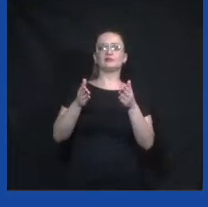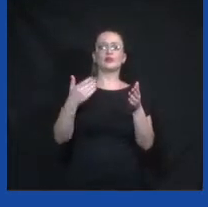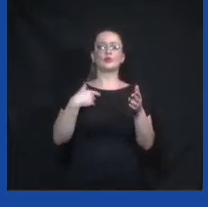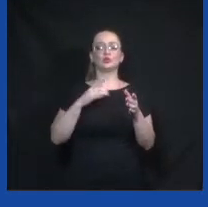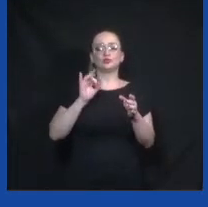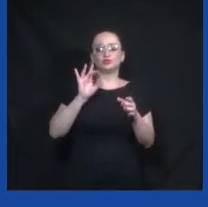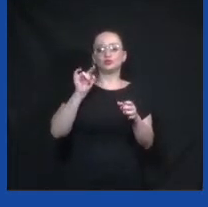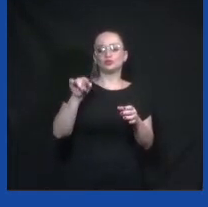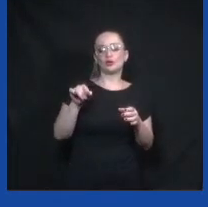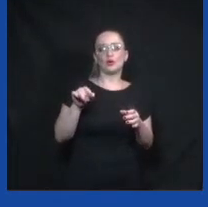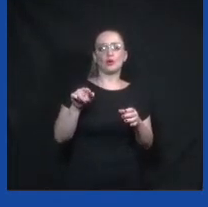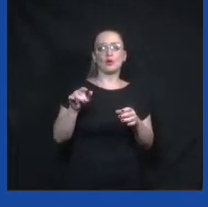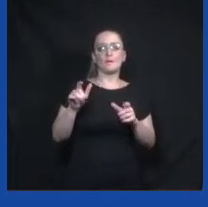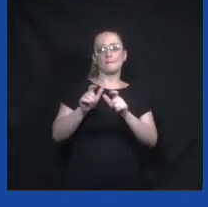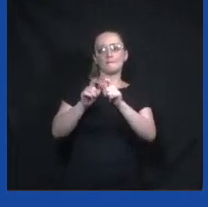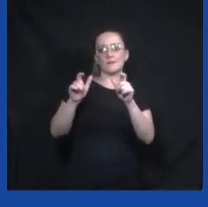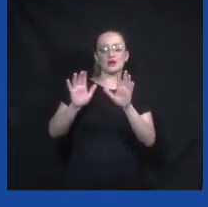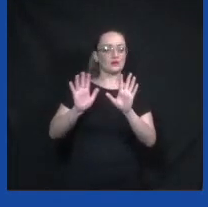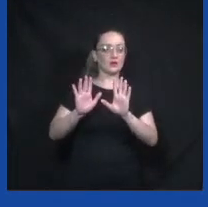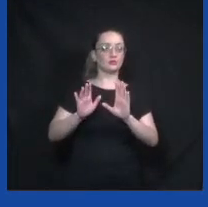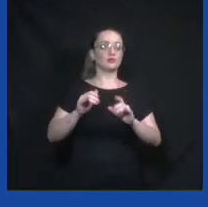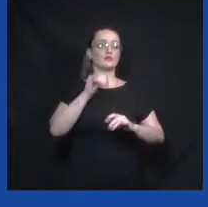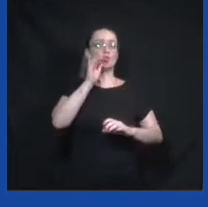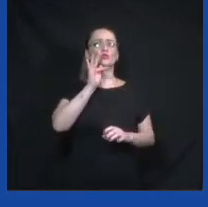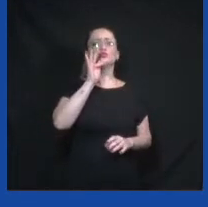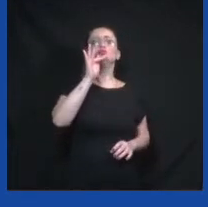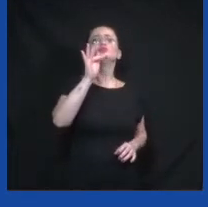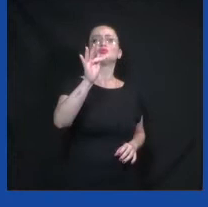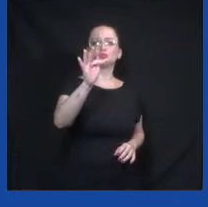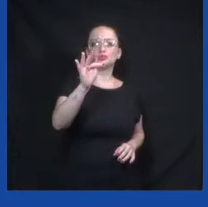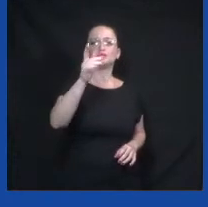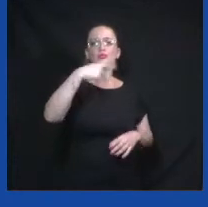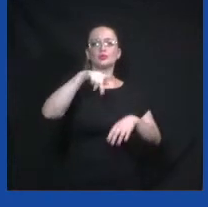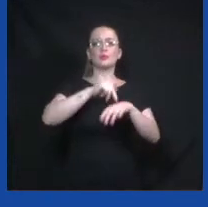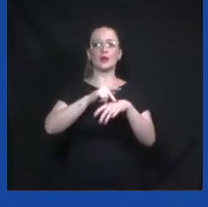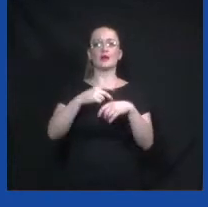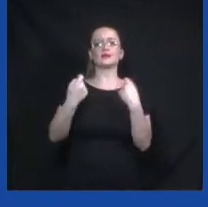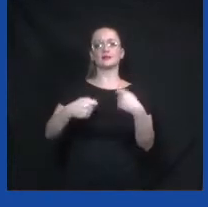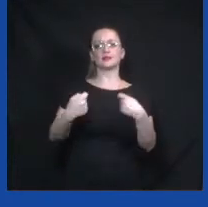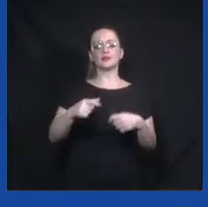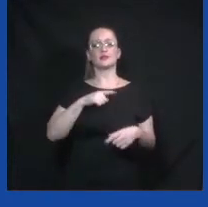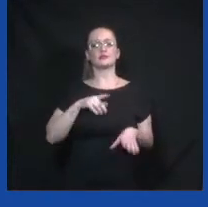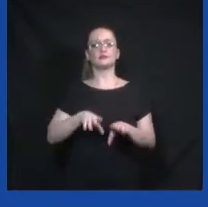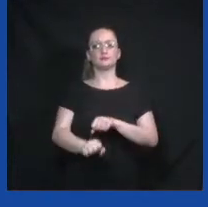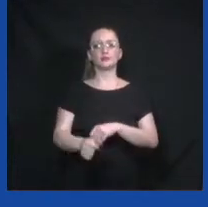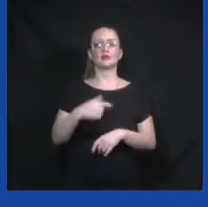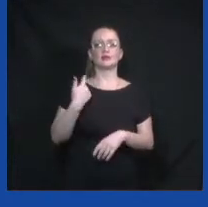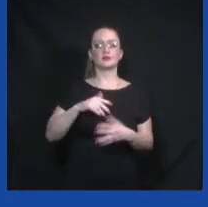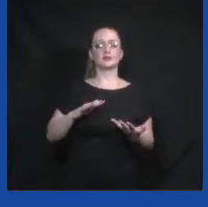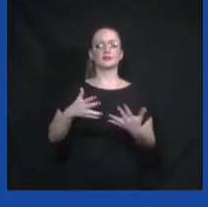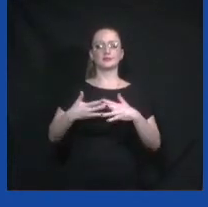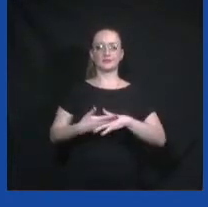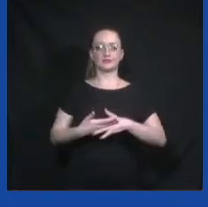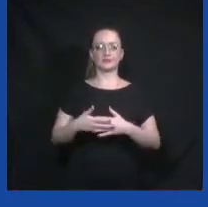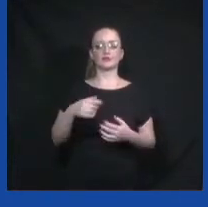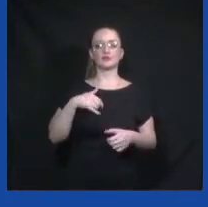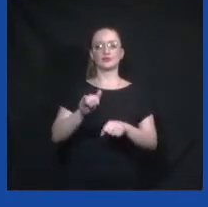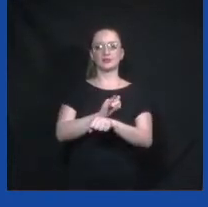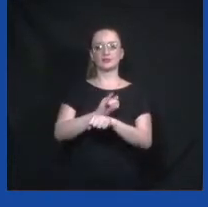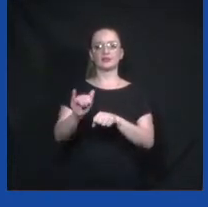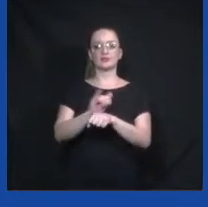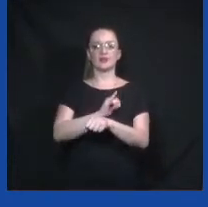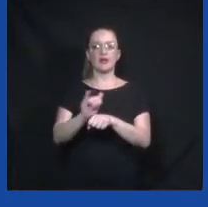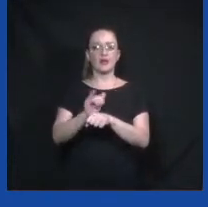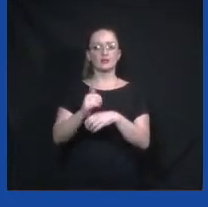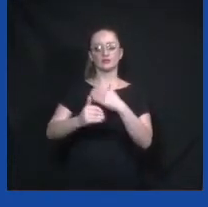pontual da melhoria do nosso país, a gente está falando de futuro de país mesmo, e a necessidade de a gente formar os nossos cidadãos como estratégia de